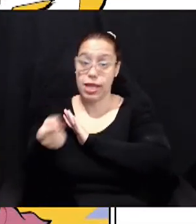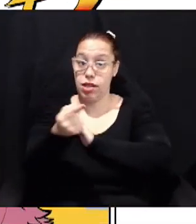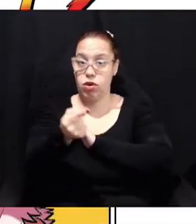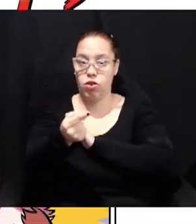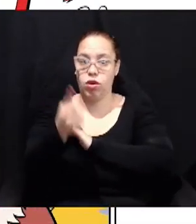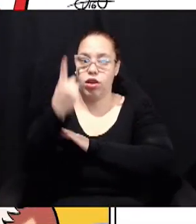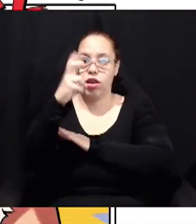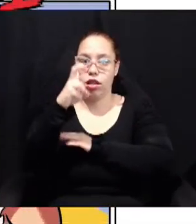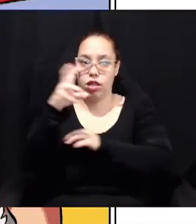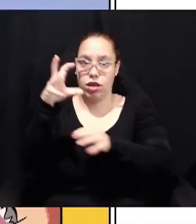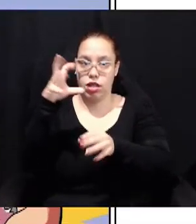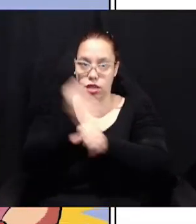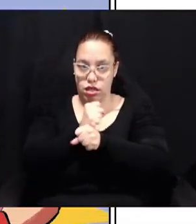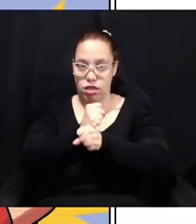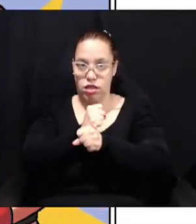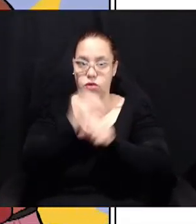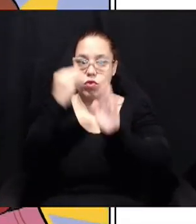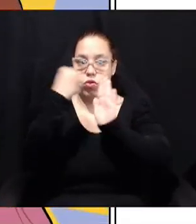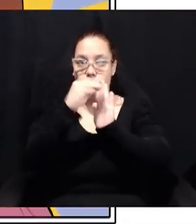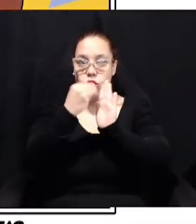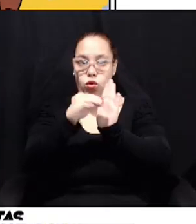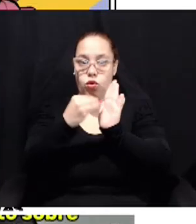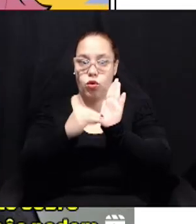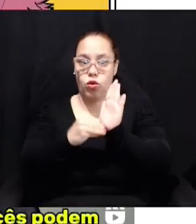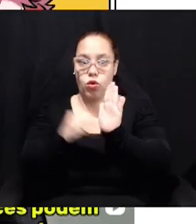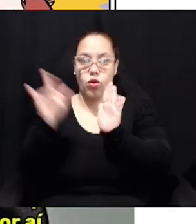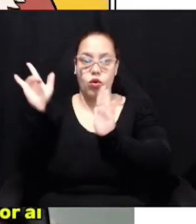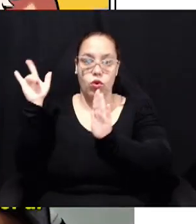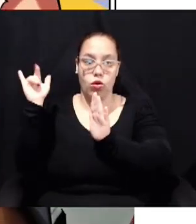anos publicando. E tem o meu Instagram também, que é